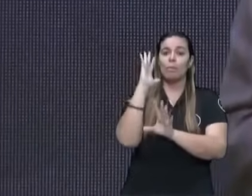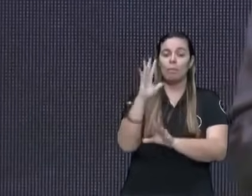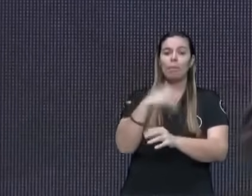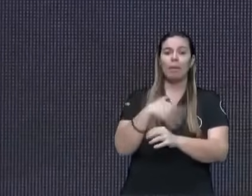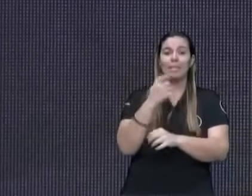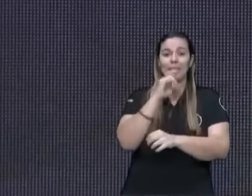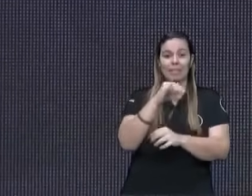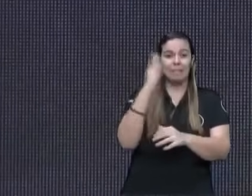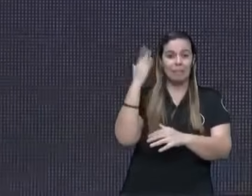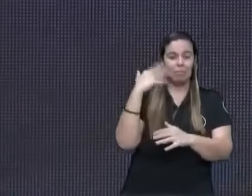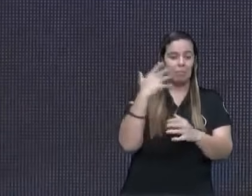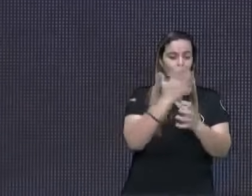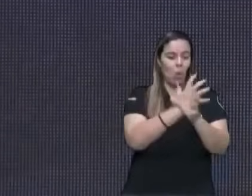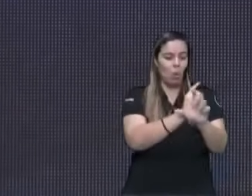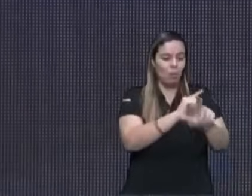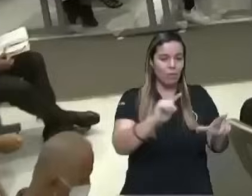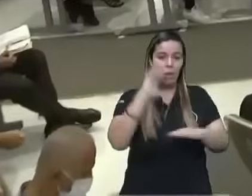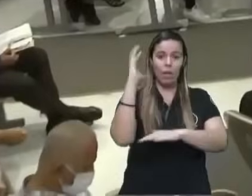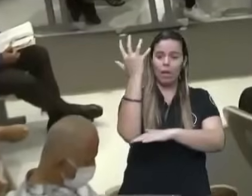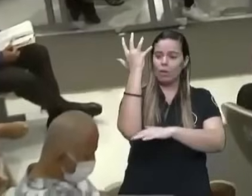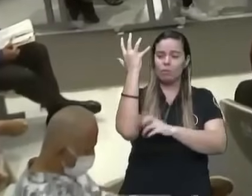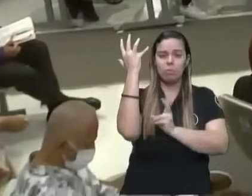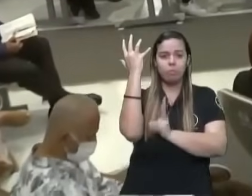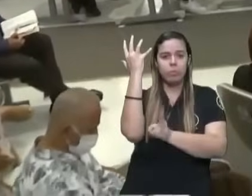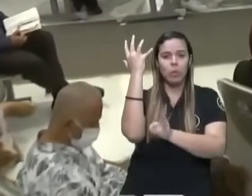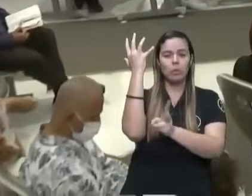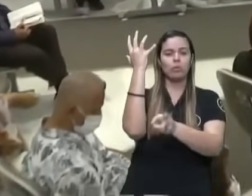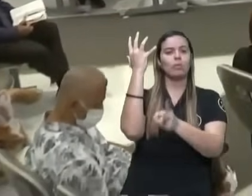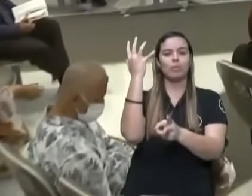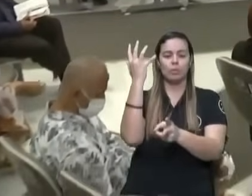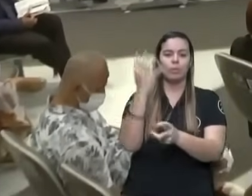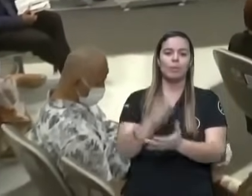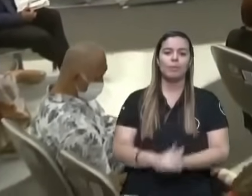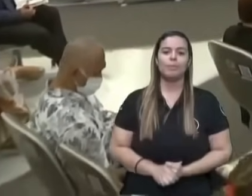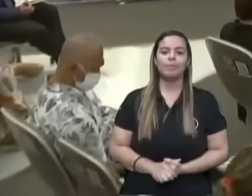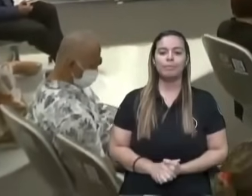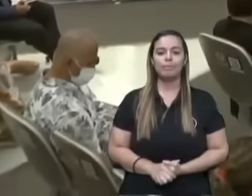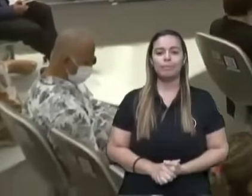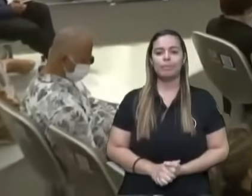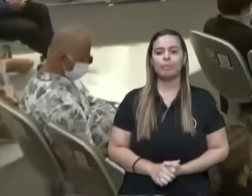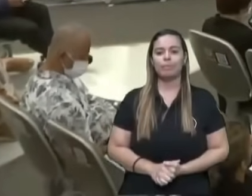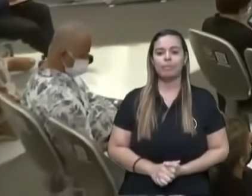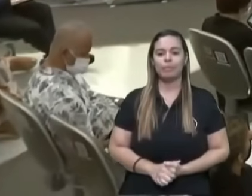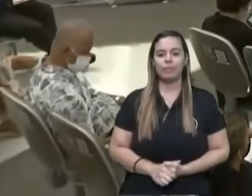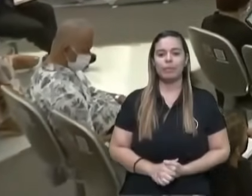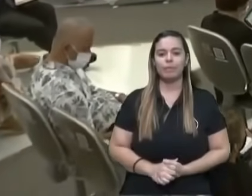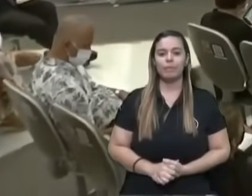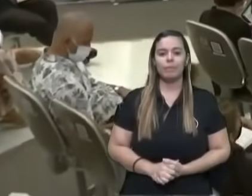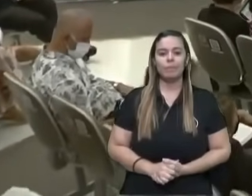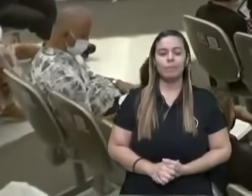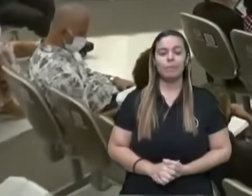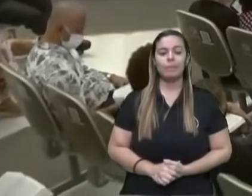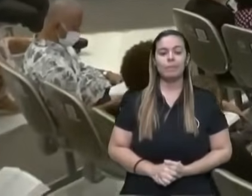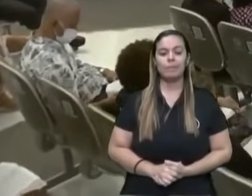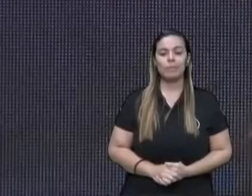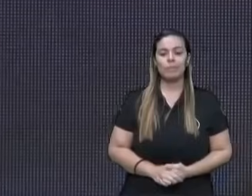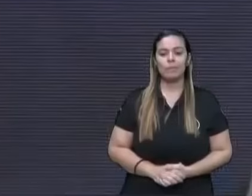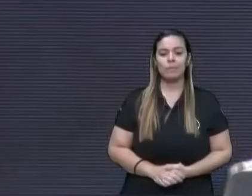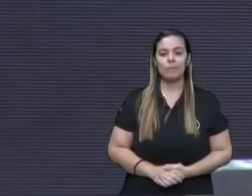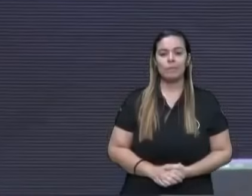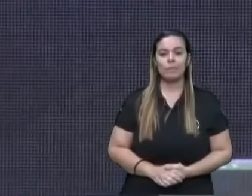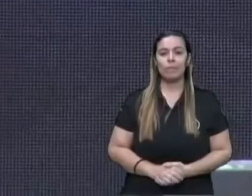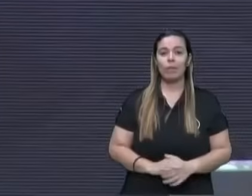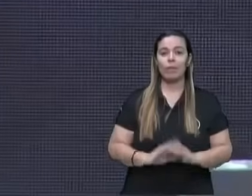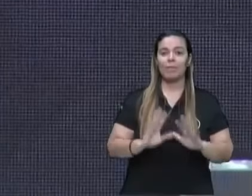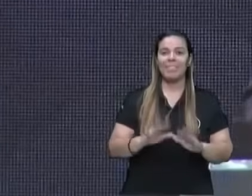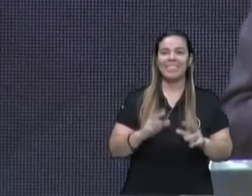da sequidão não se afadiga e nem deixa de dar fruto. A